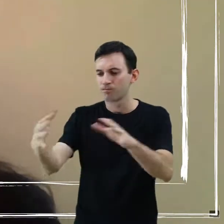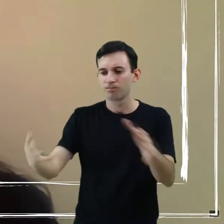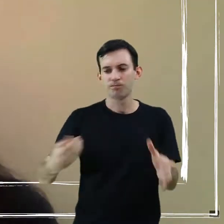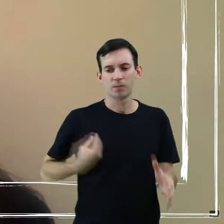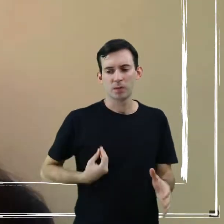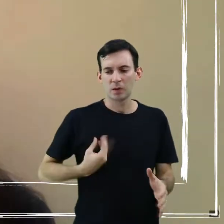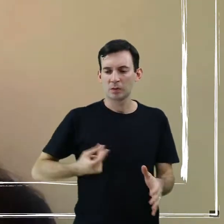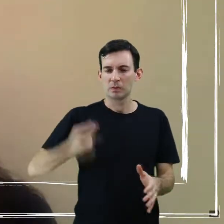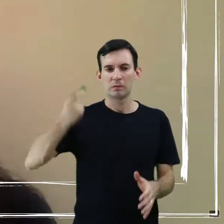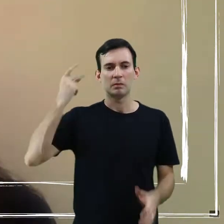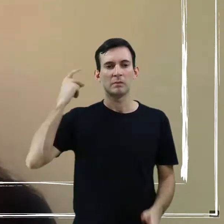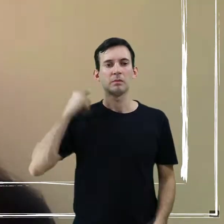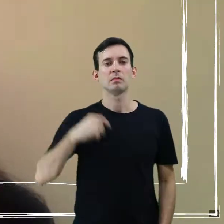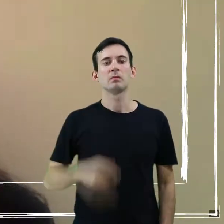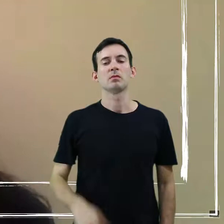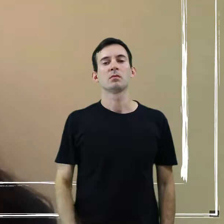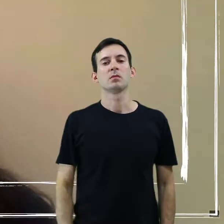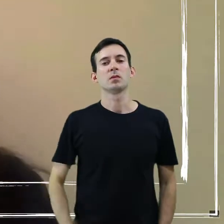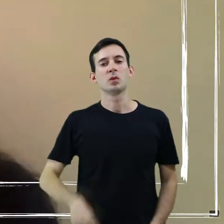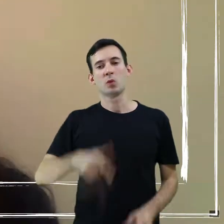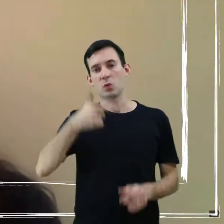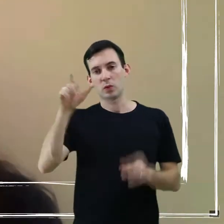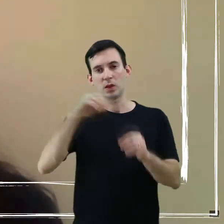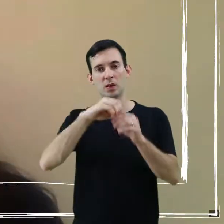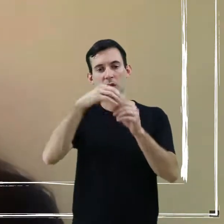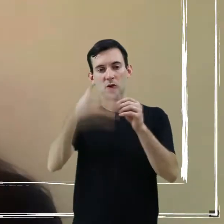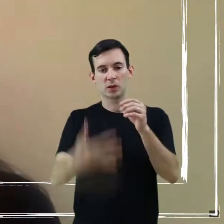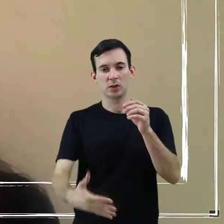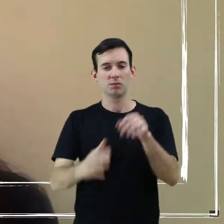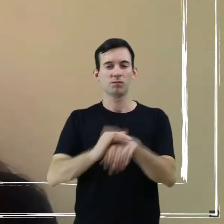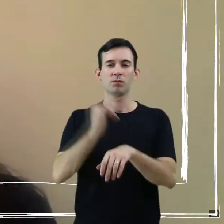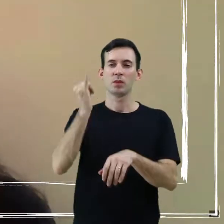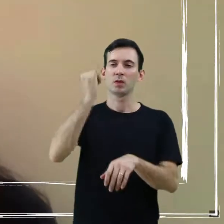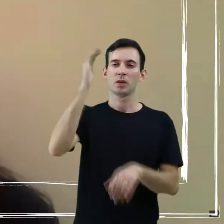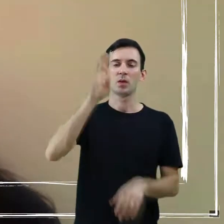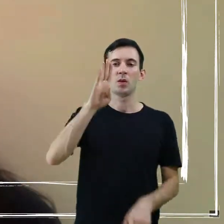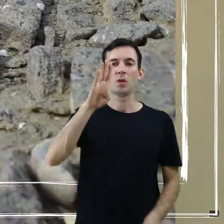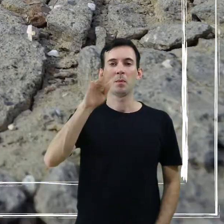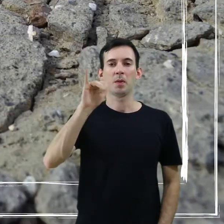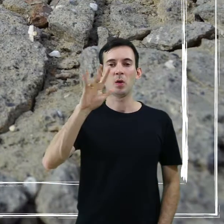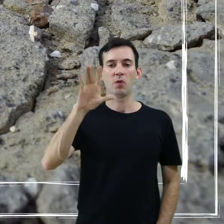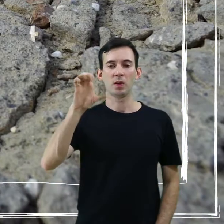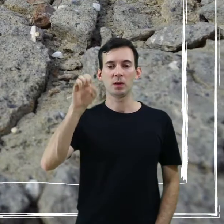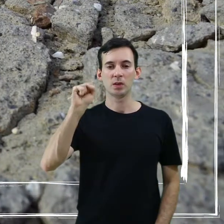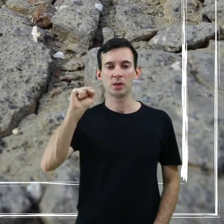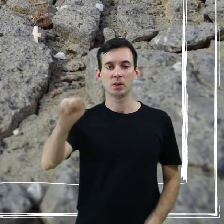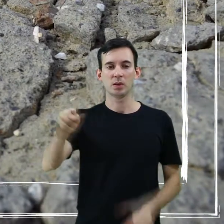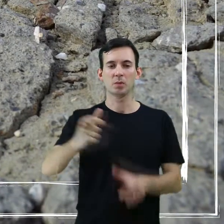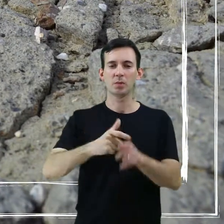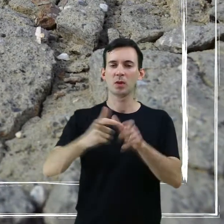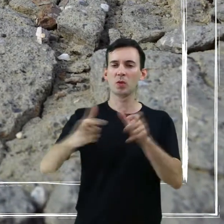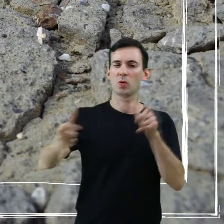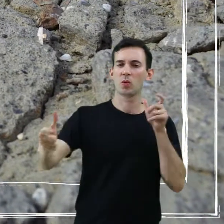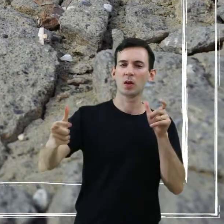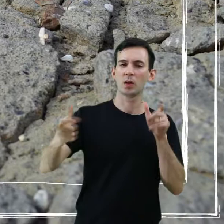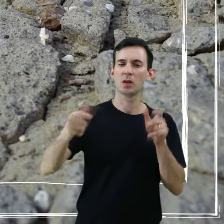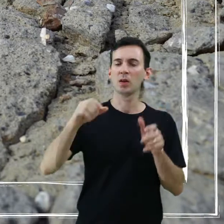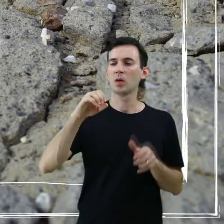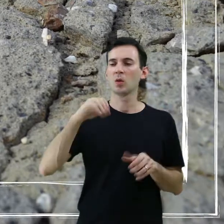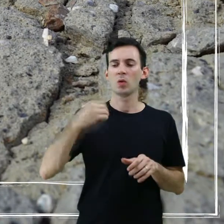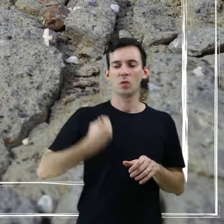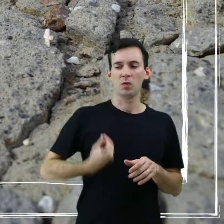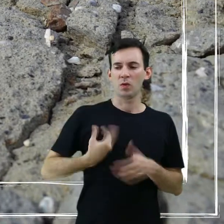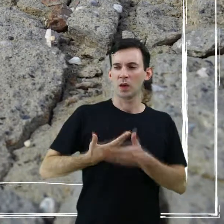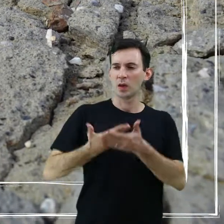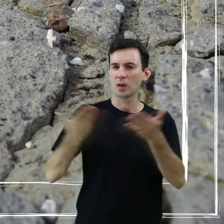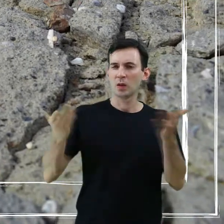né, porque você tem duas vezes mais chance de ter aquele organismo preservado. Outra característica importante dos